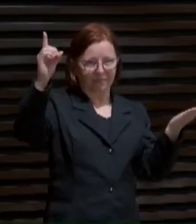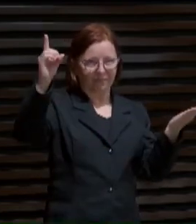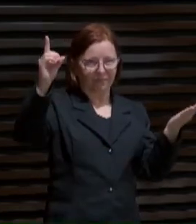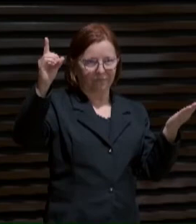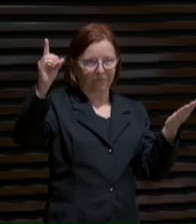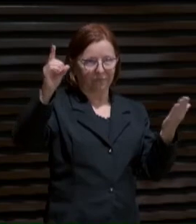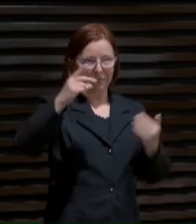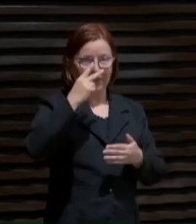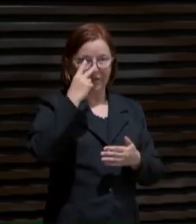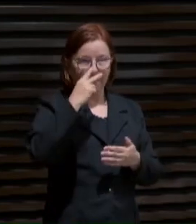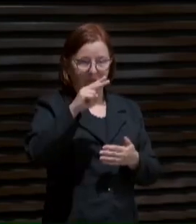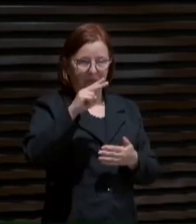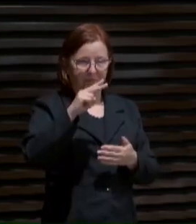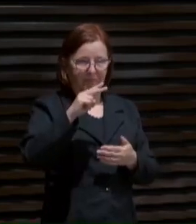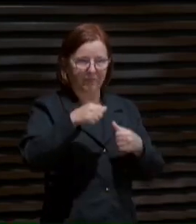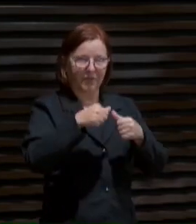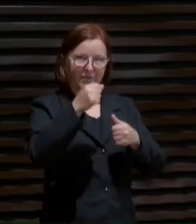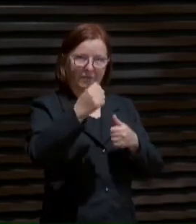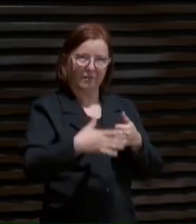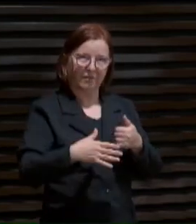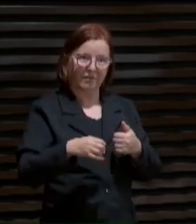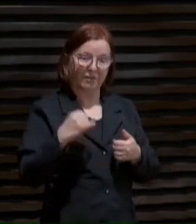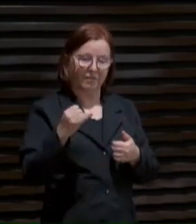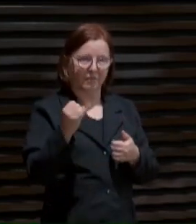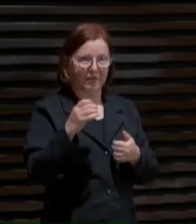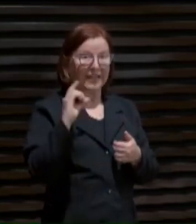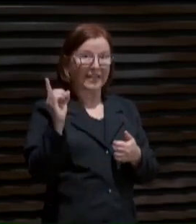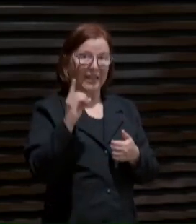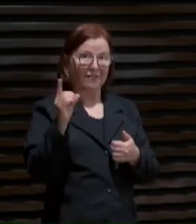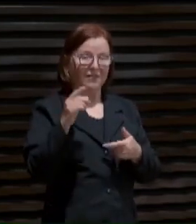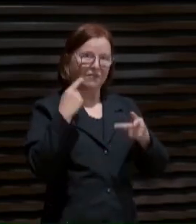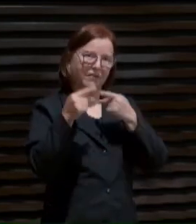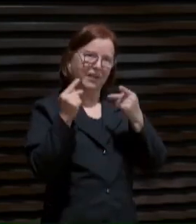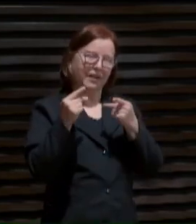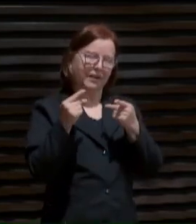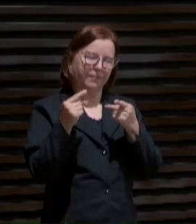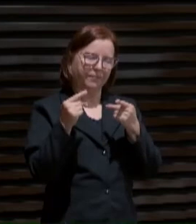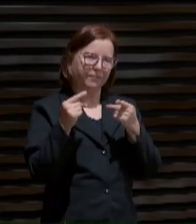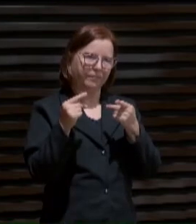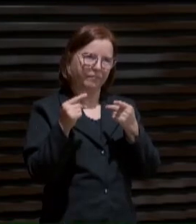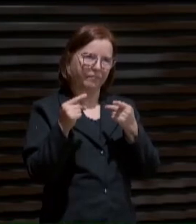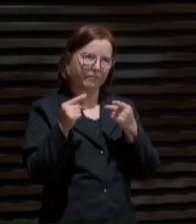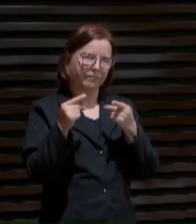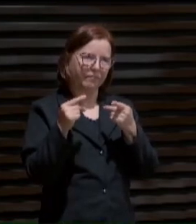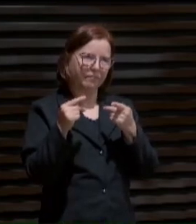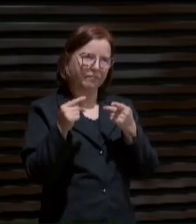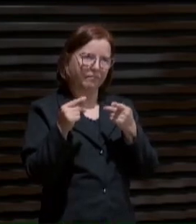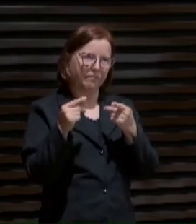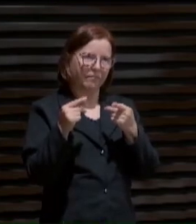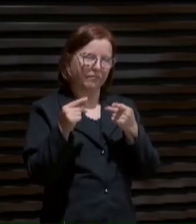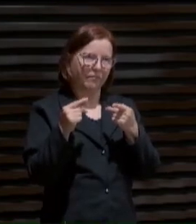vemos essa questão fundamental que Davi nos traz à mente onde ele diz que